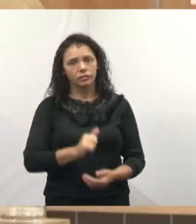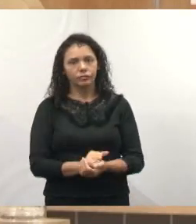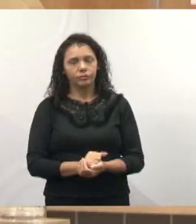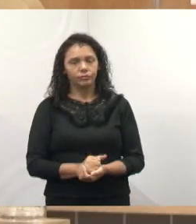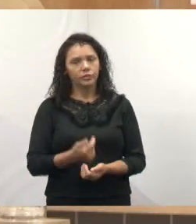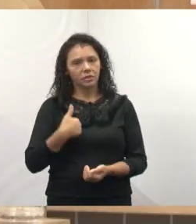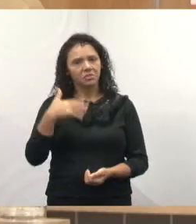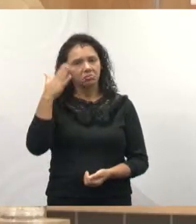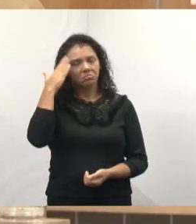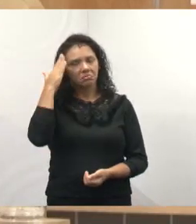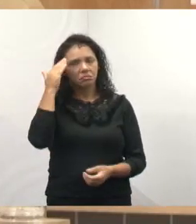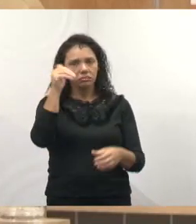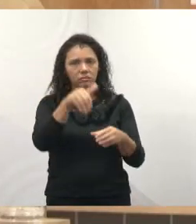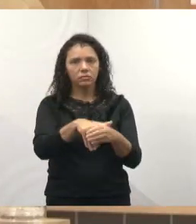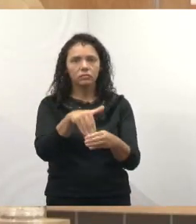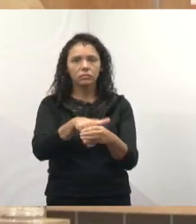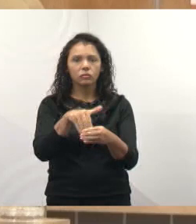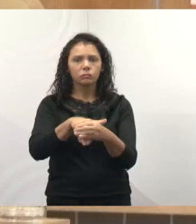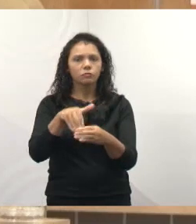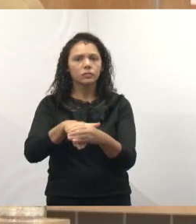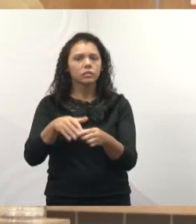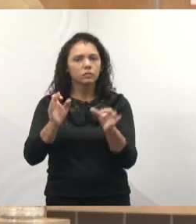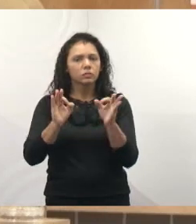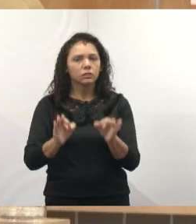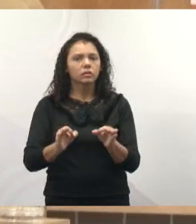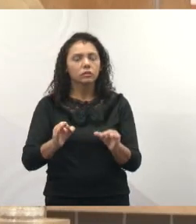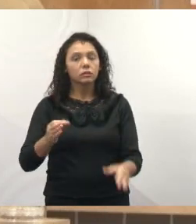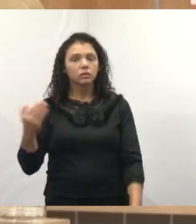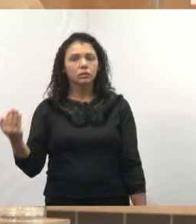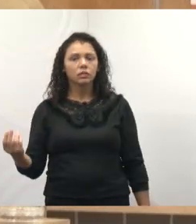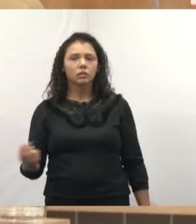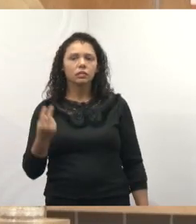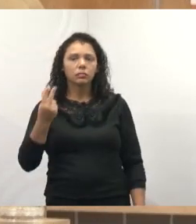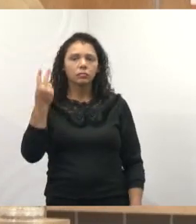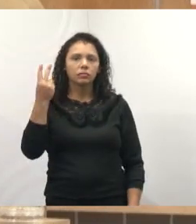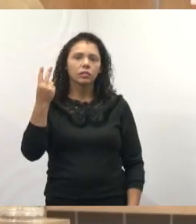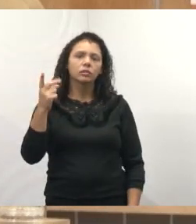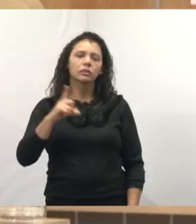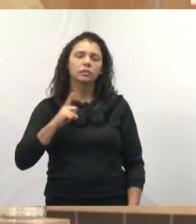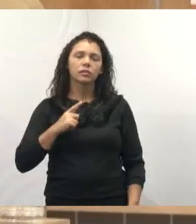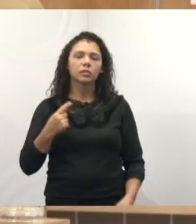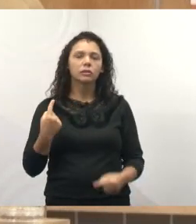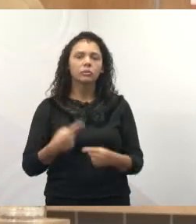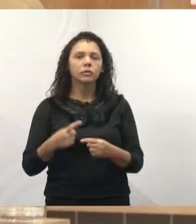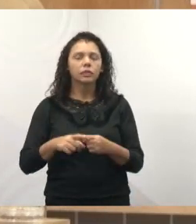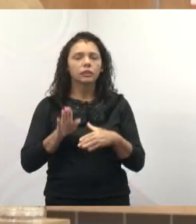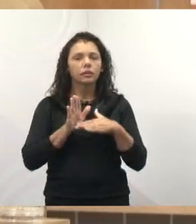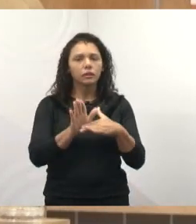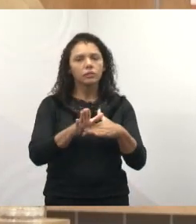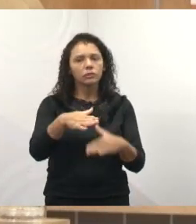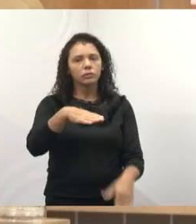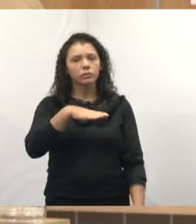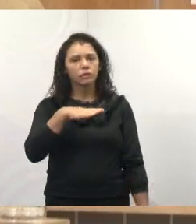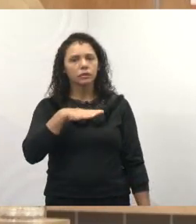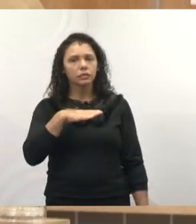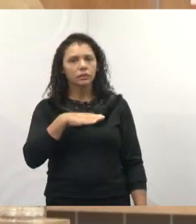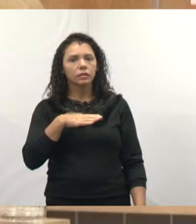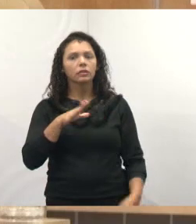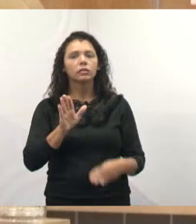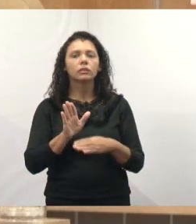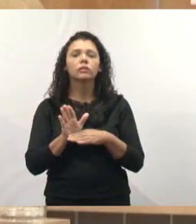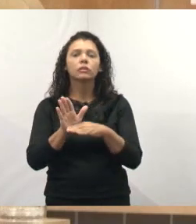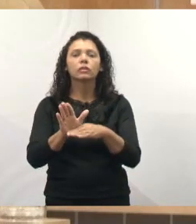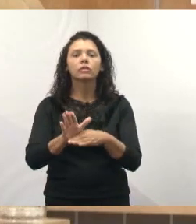dessa votação para a nossa cidade, para o prefeito de maneira